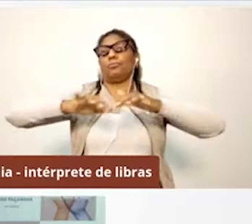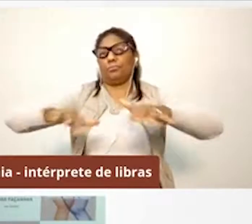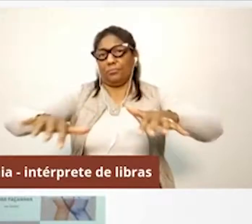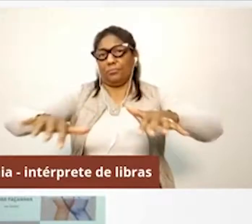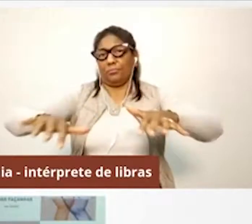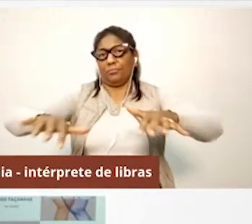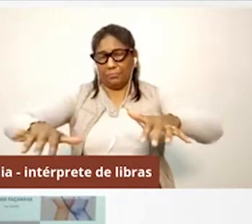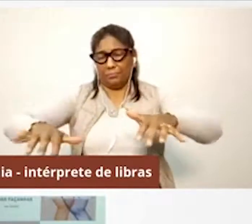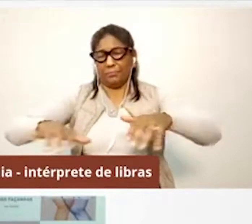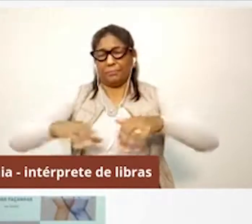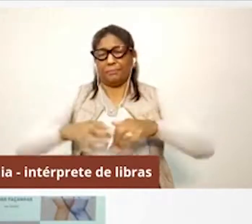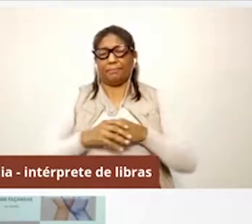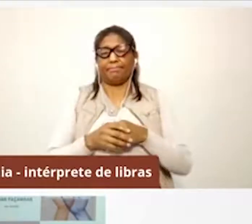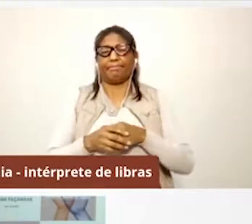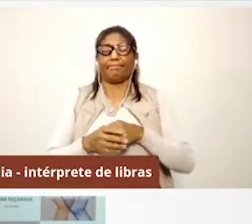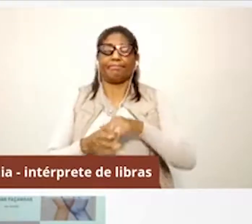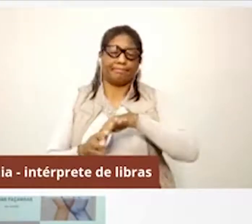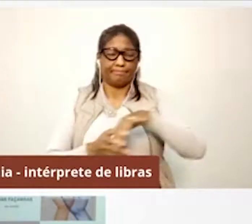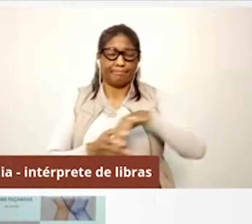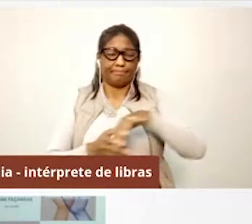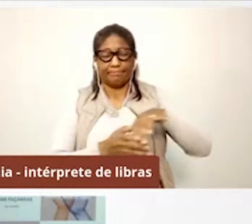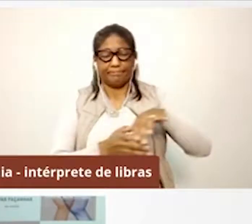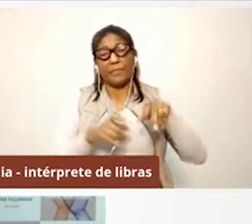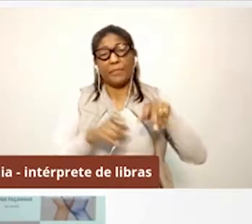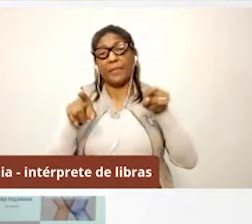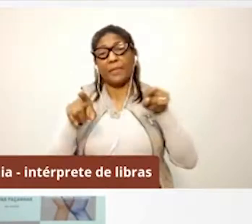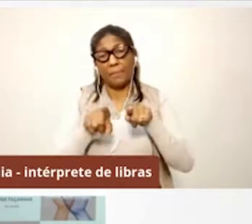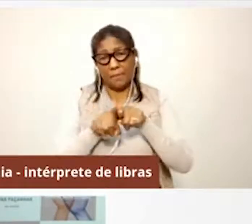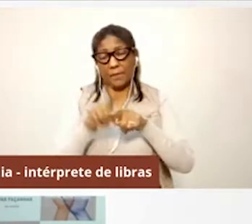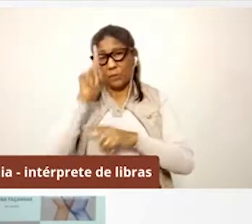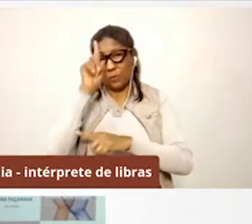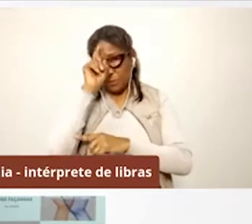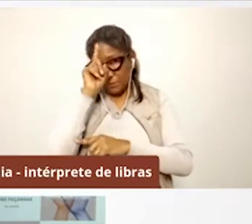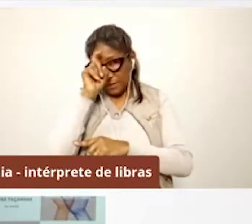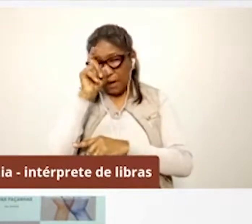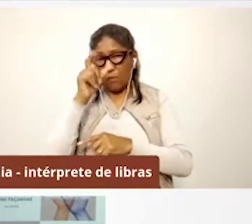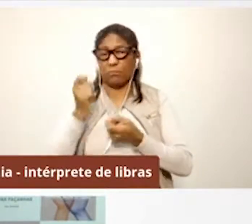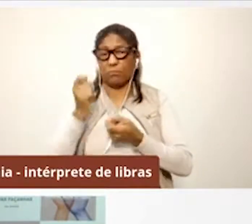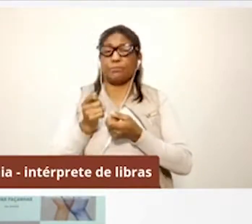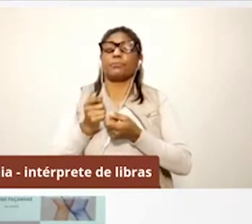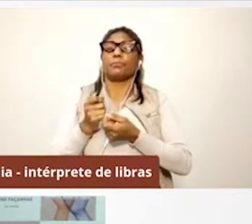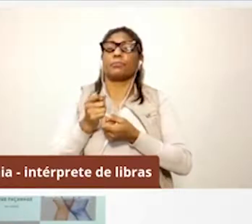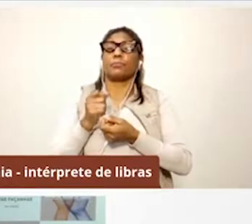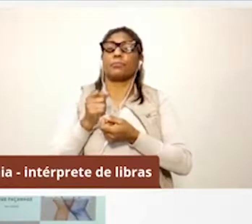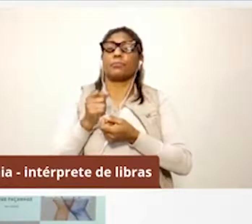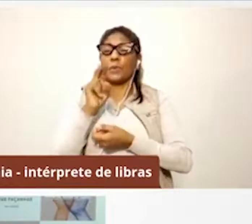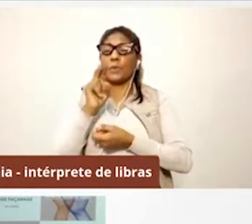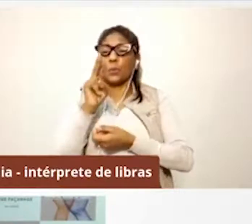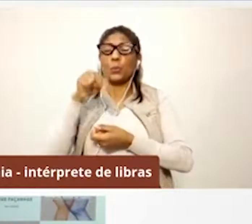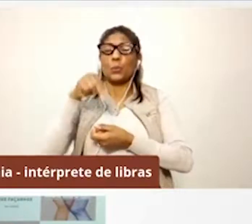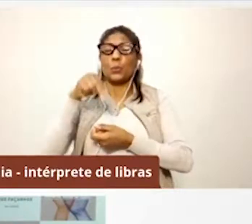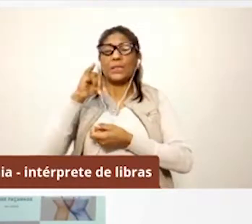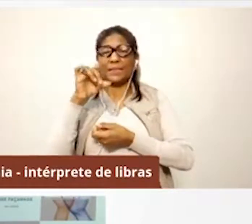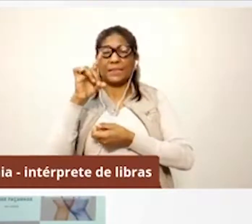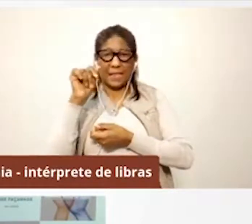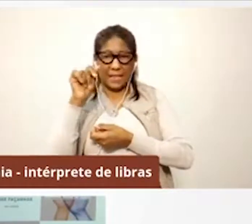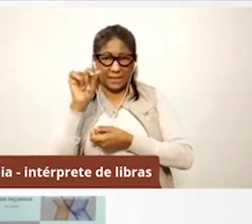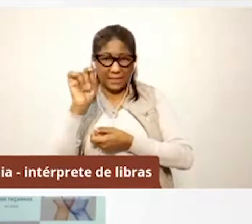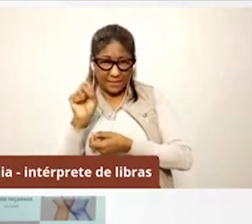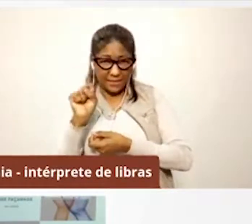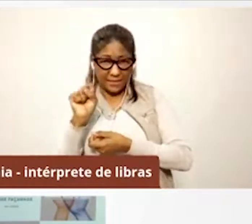dos hospitais, das unidades de saúde, que nós já vínhamos disponibilizando o teste, mas agora nós